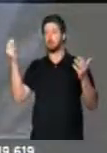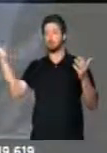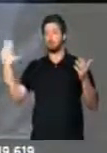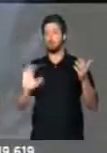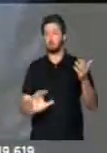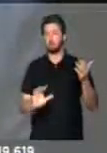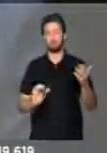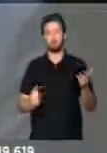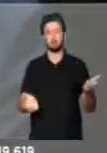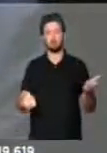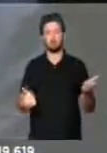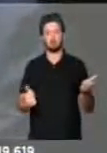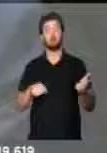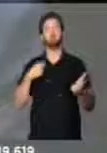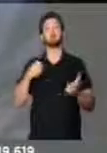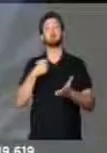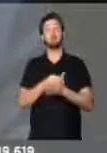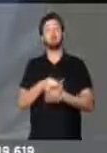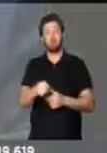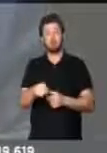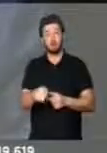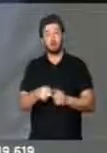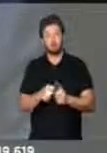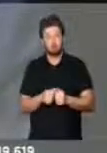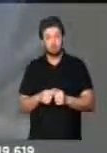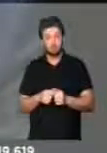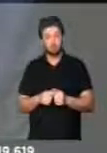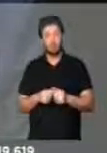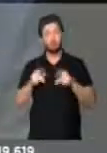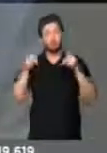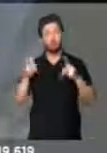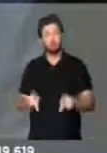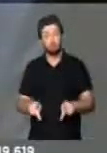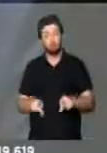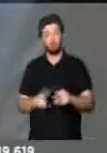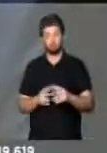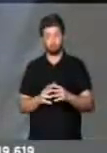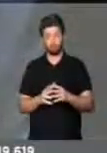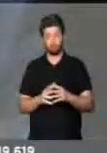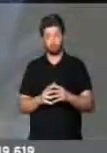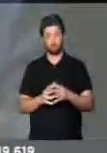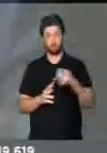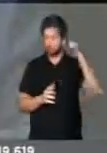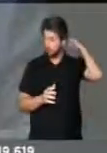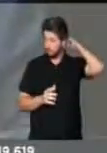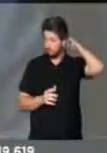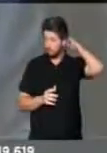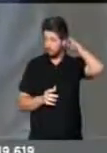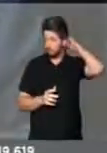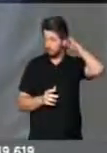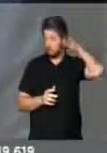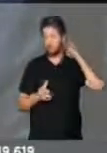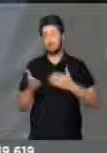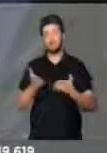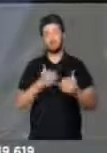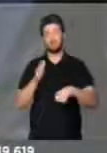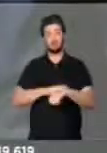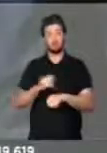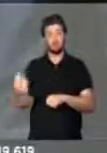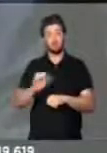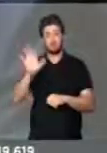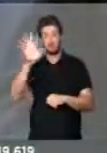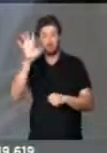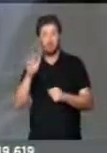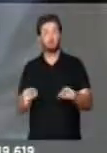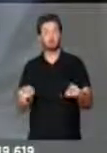capital, e quem vai pagar a conta disso tudo é o povo brasileiro, com serviços mais caros